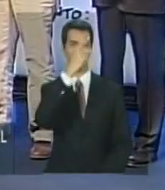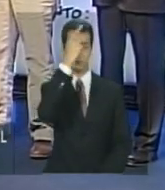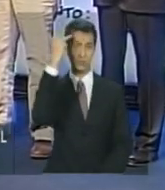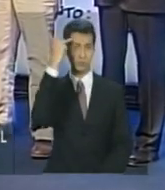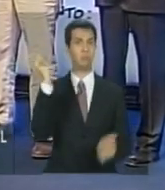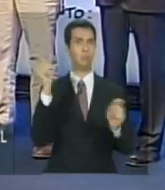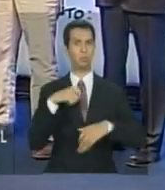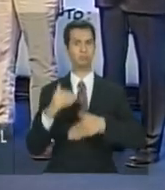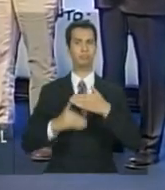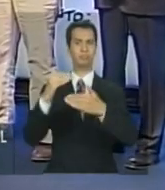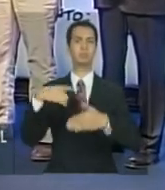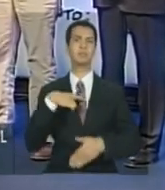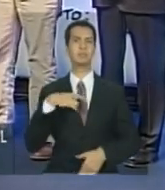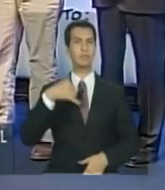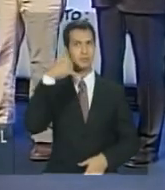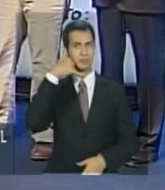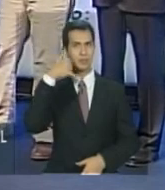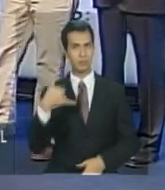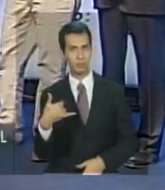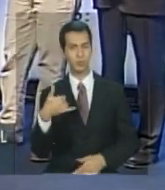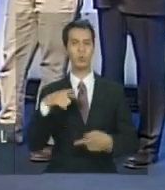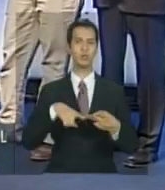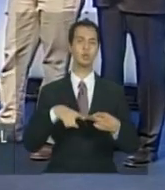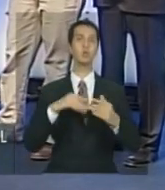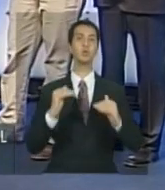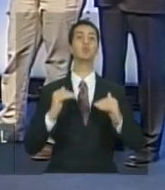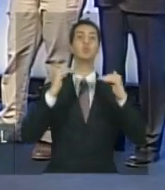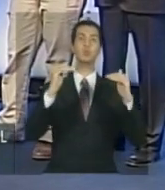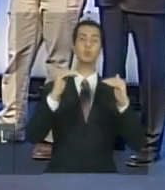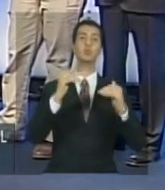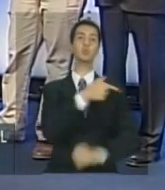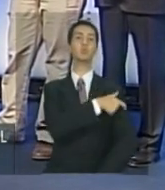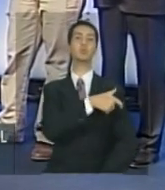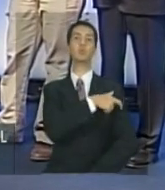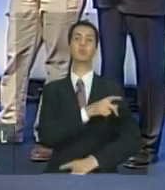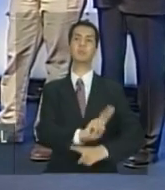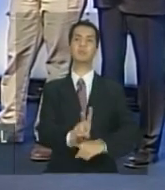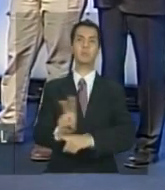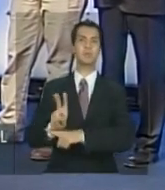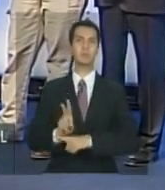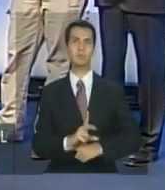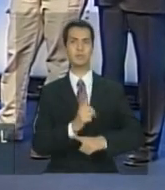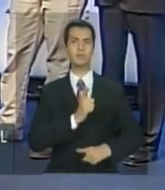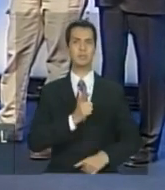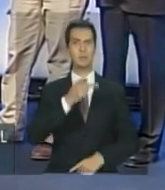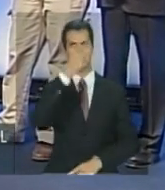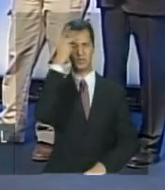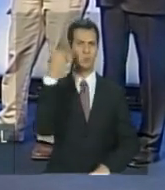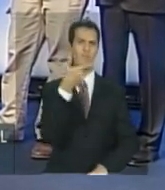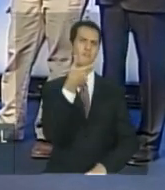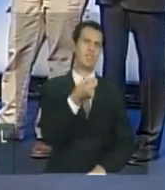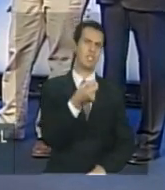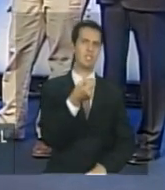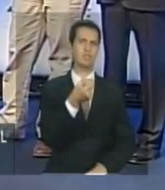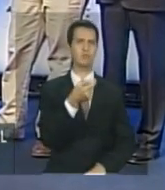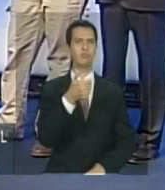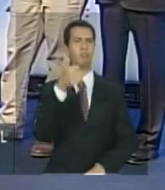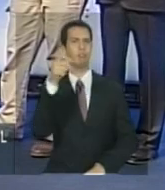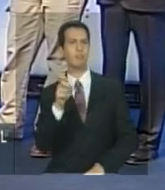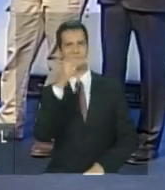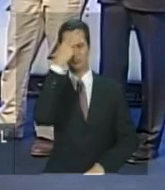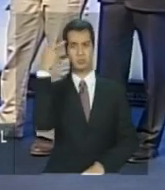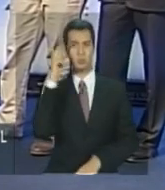gente tem os teleoperadores e os supervisores. Um supervisor, ele normalmente é chefe de 15 a 20 teleoperadores. Mais